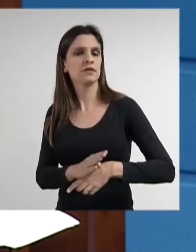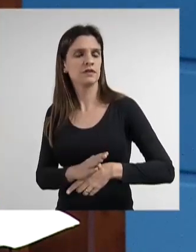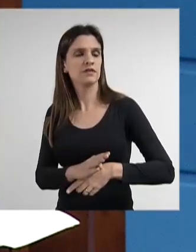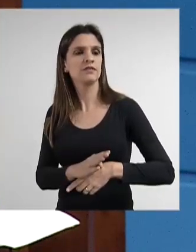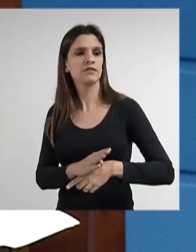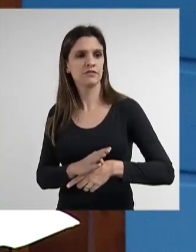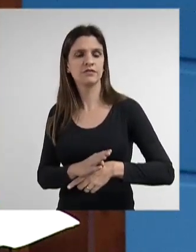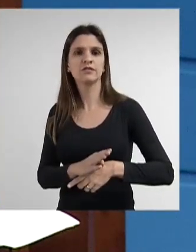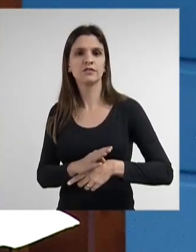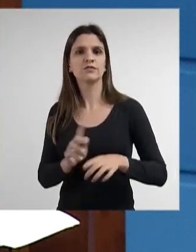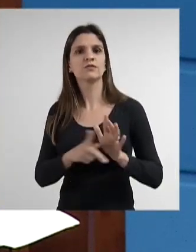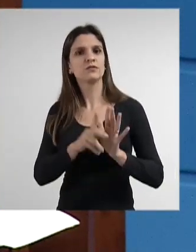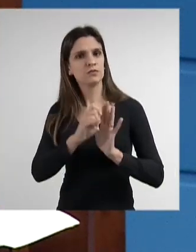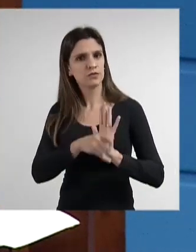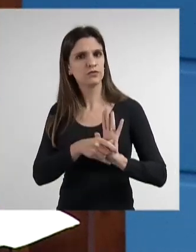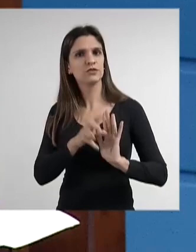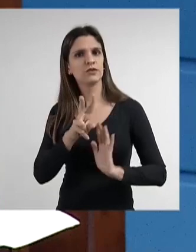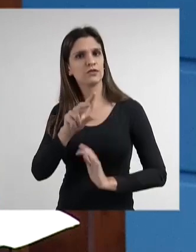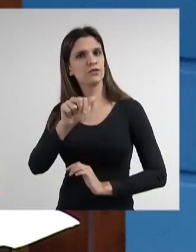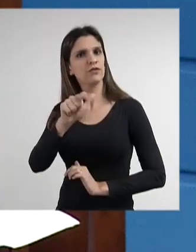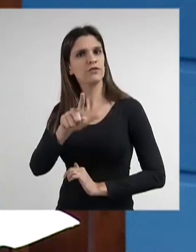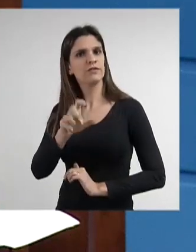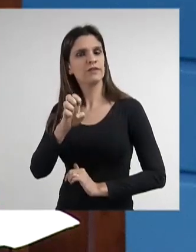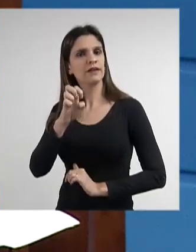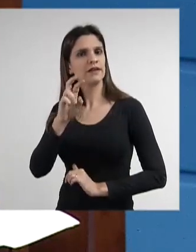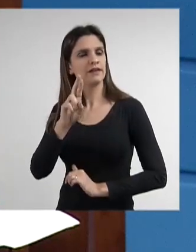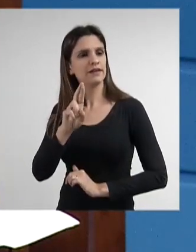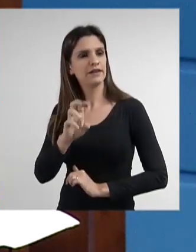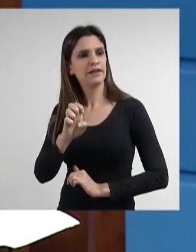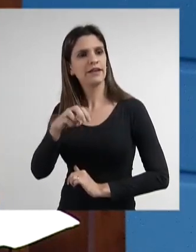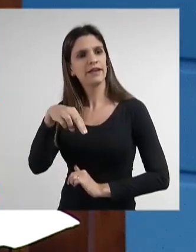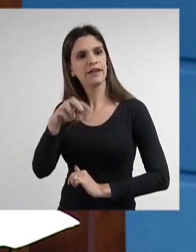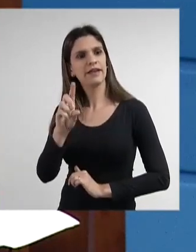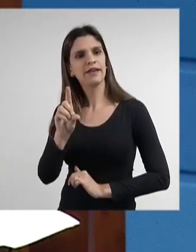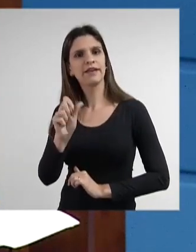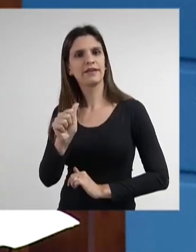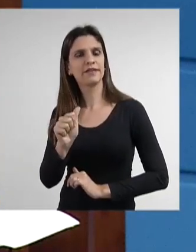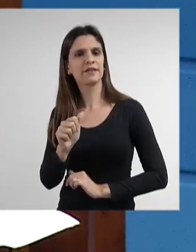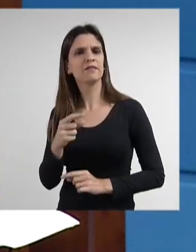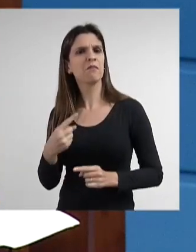seja, 50%, por irregularidades.